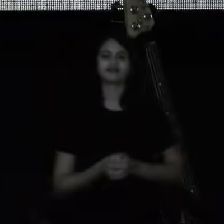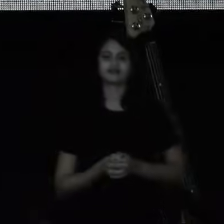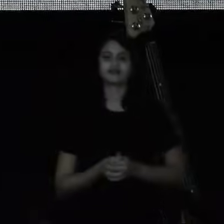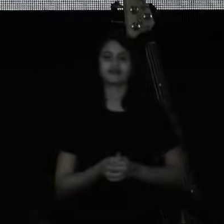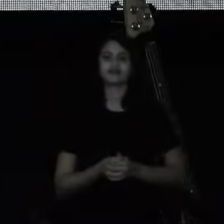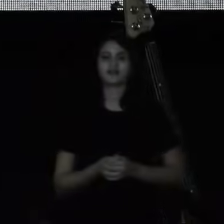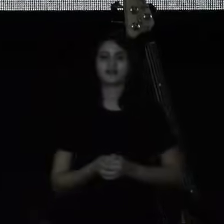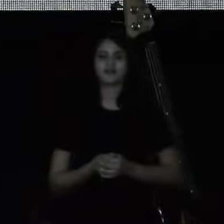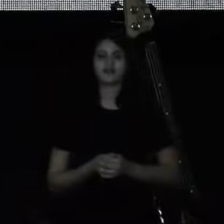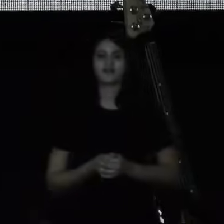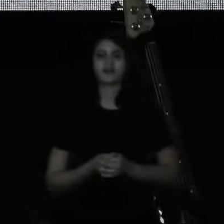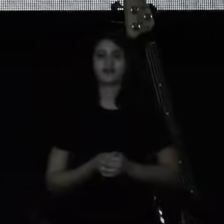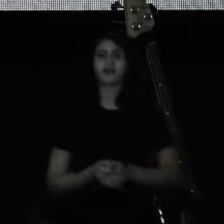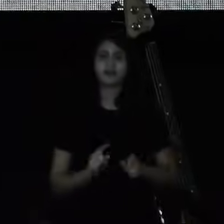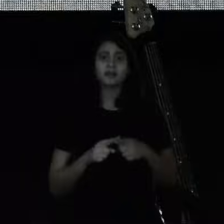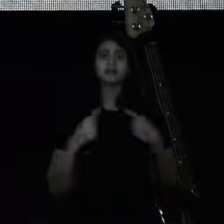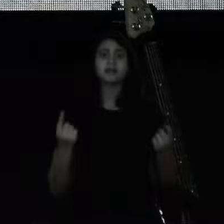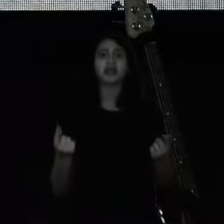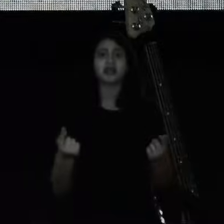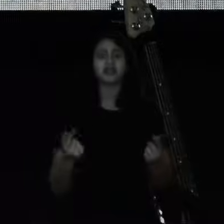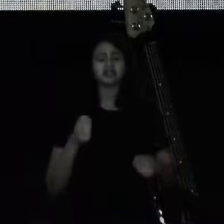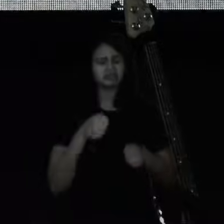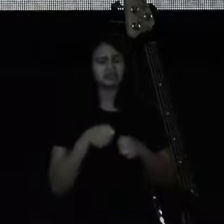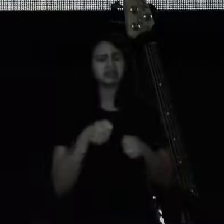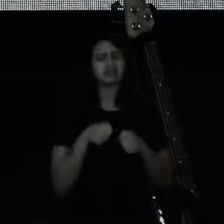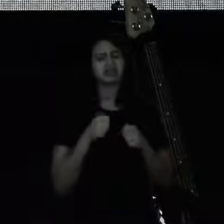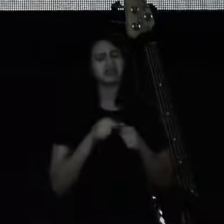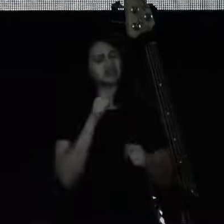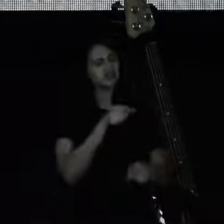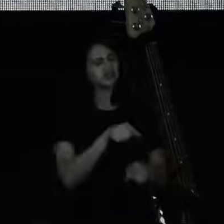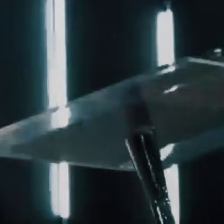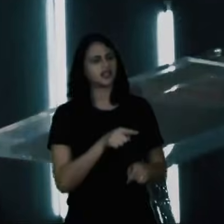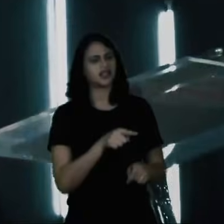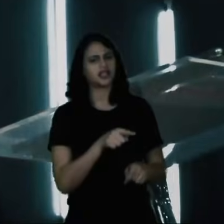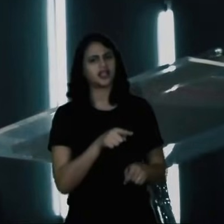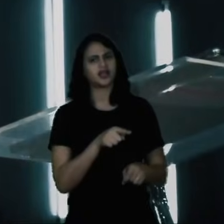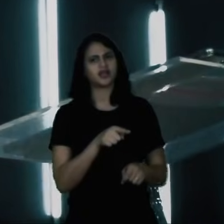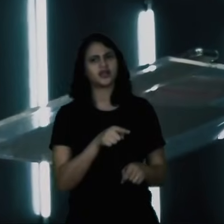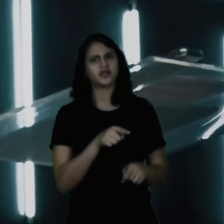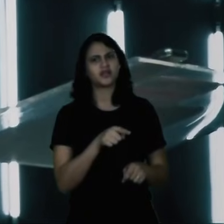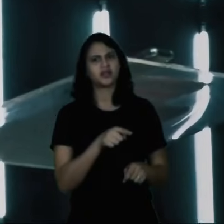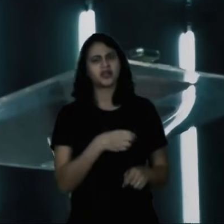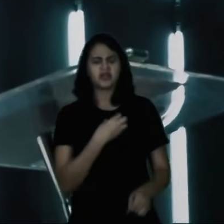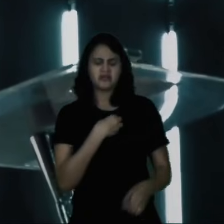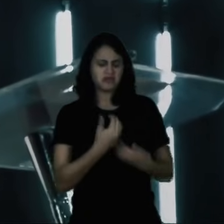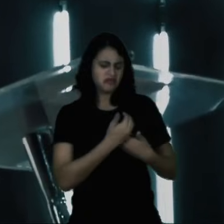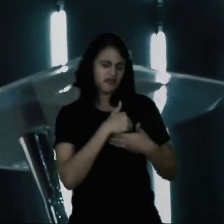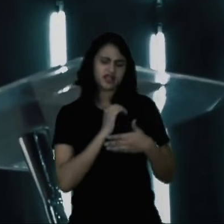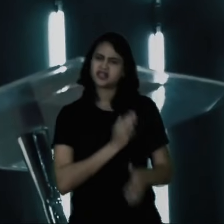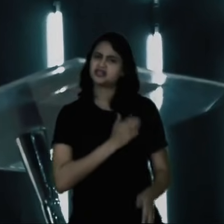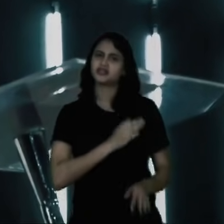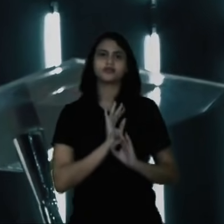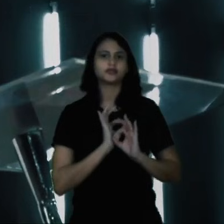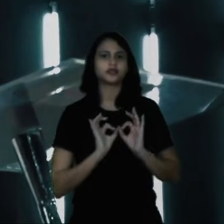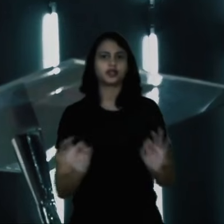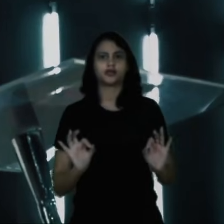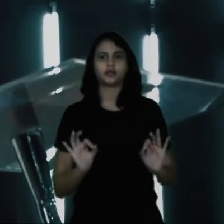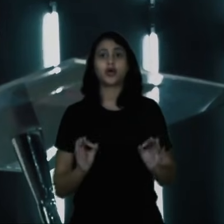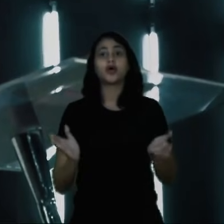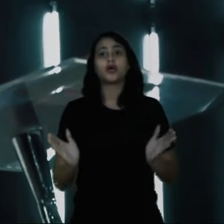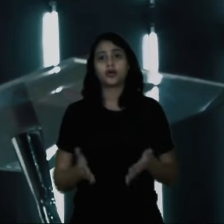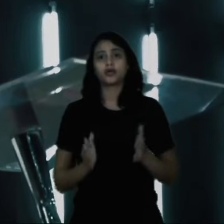Mas quando ele fez isso, ele não fez isso para simplesmente ocupar um vazio que estava dentro do coração dele. Porque hoje em dia tem